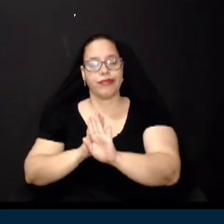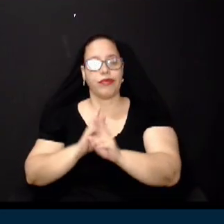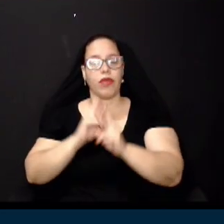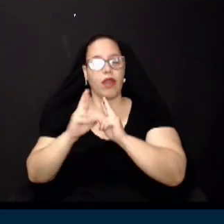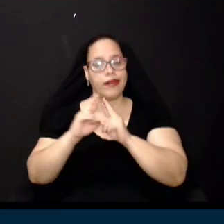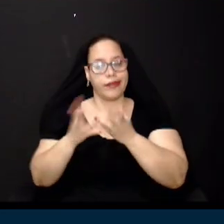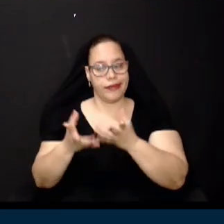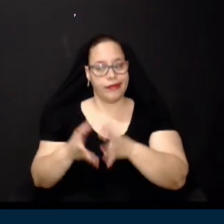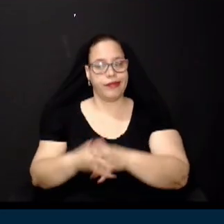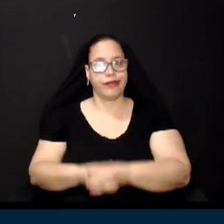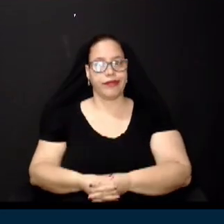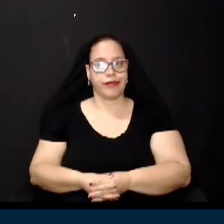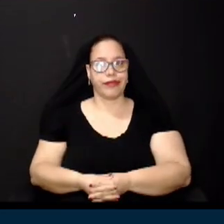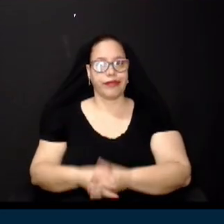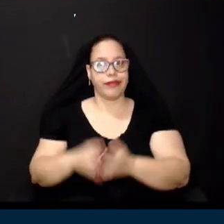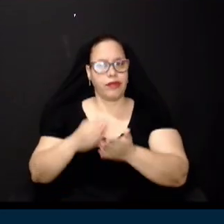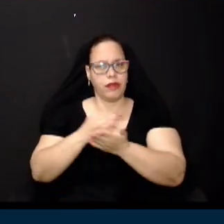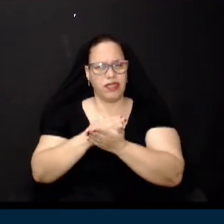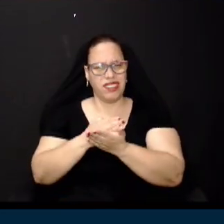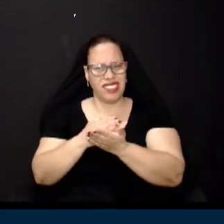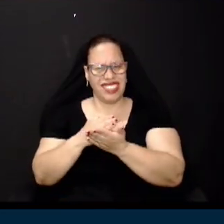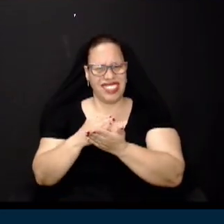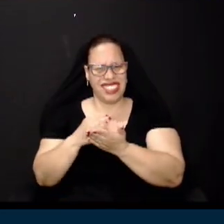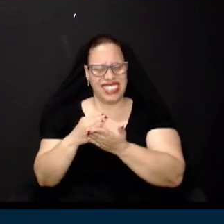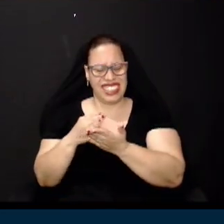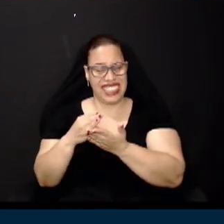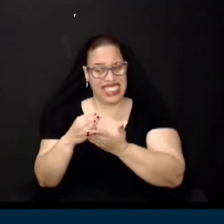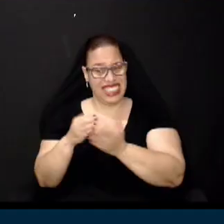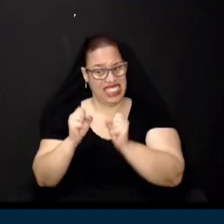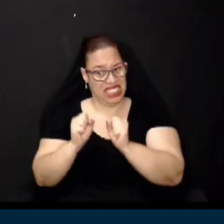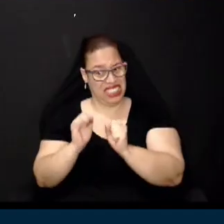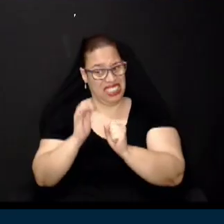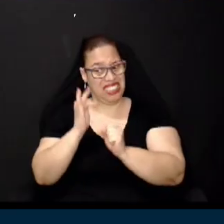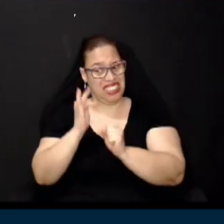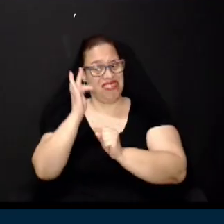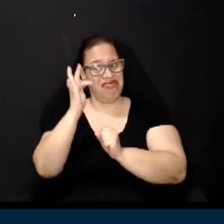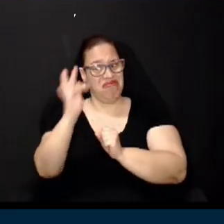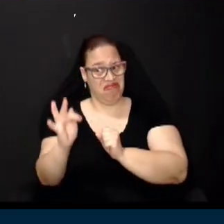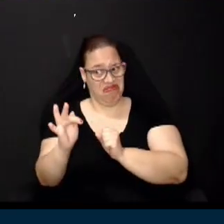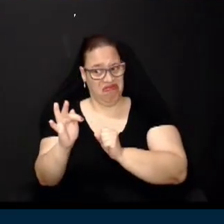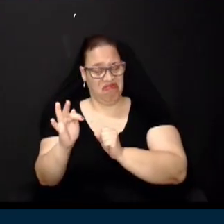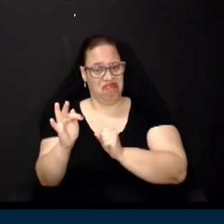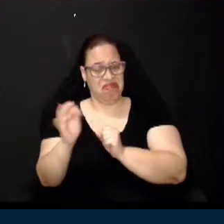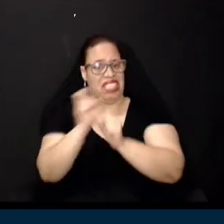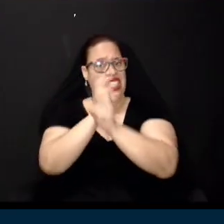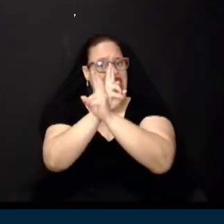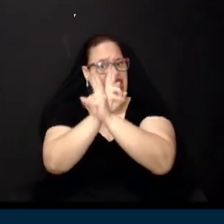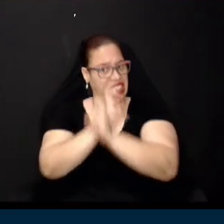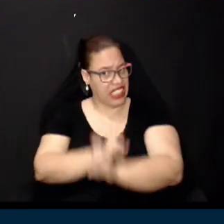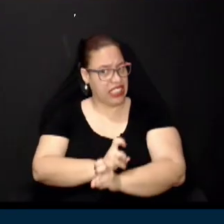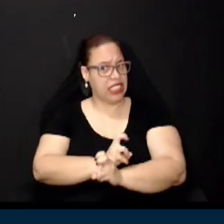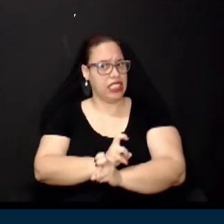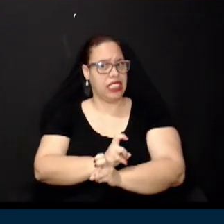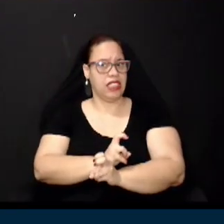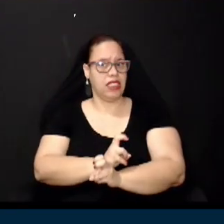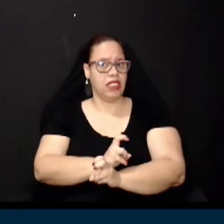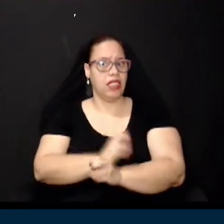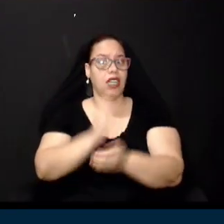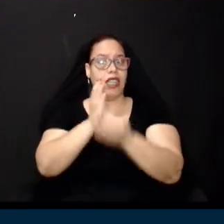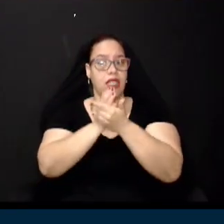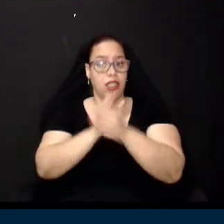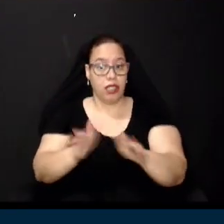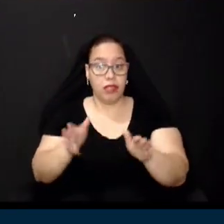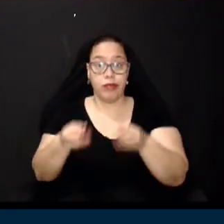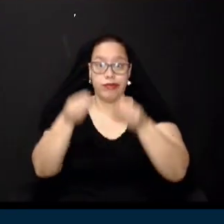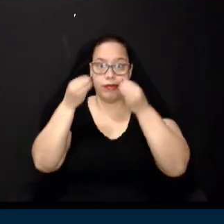está iniciando e que pode sim vir a ser aí um relacionamento tóxico e terminar dessa forma que a gente